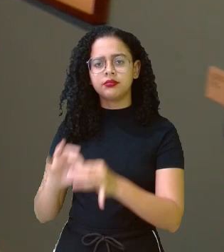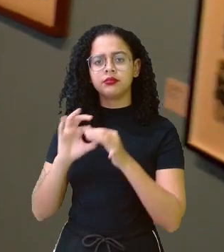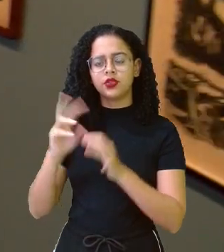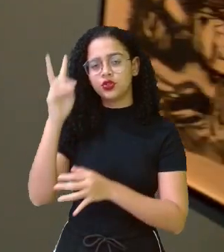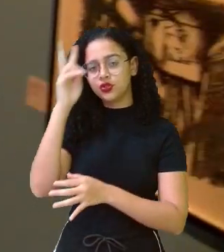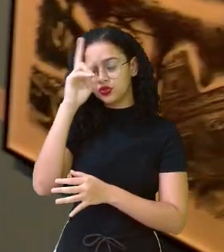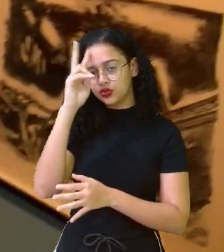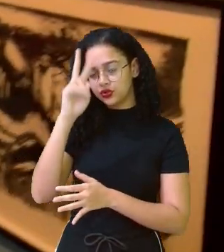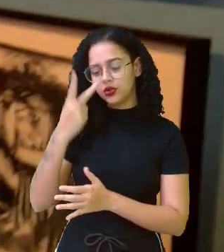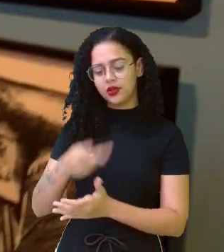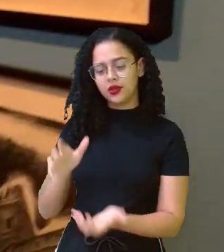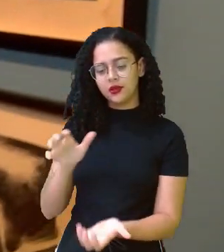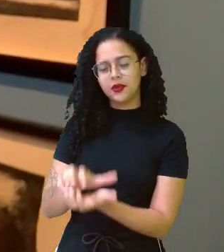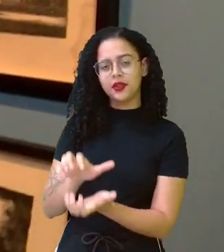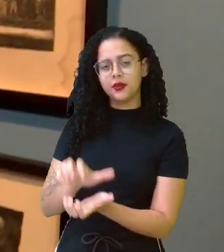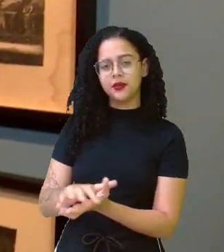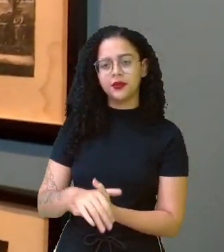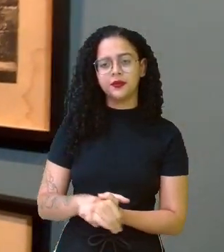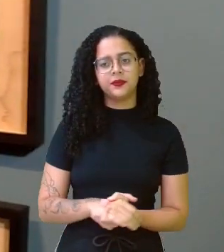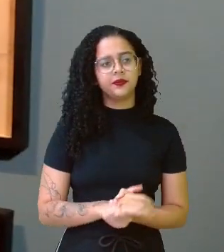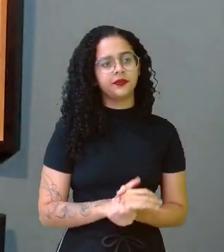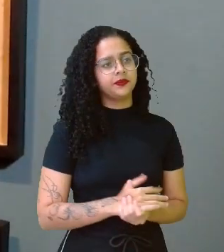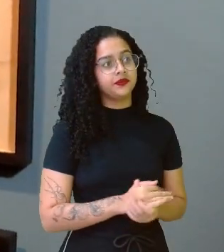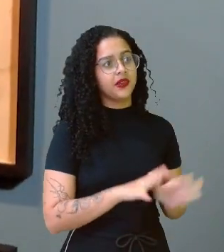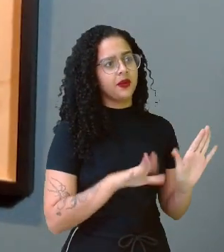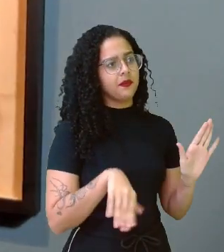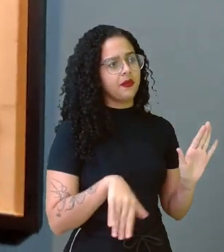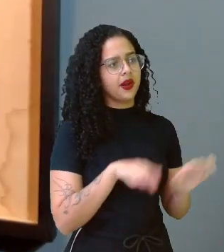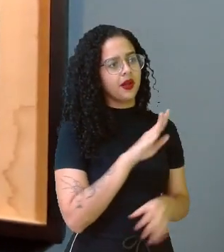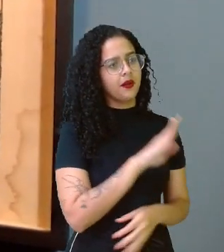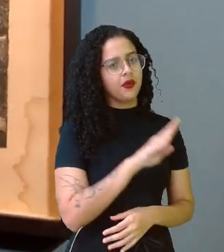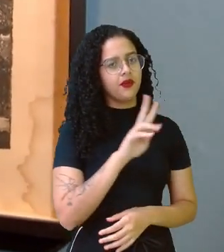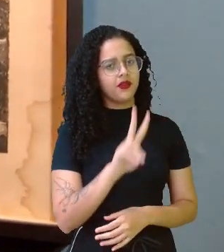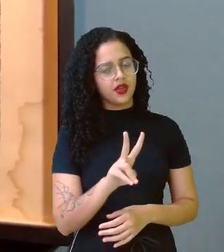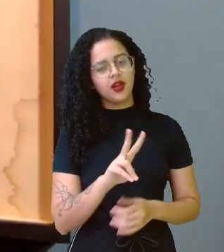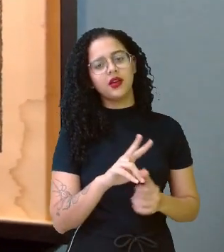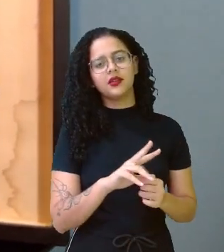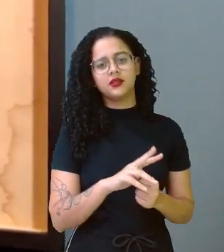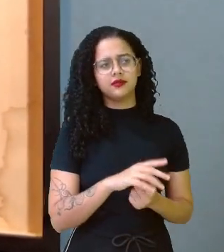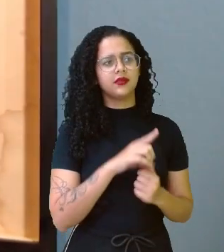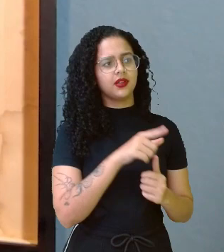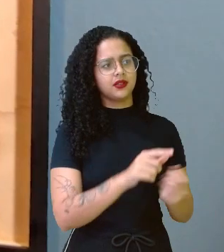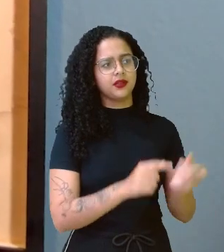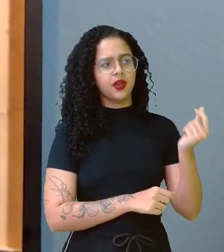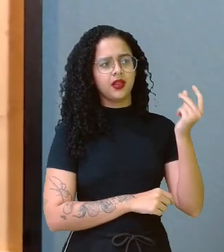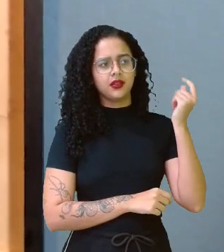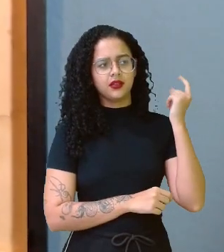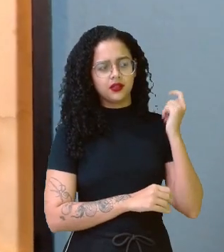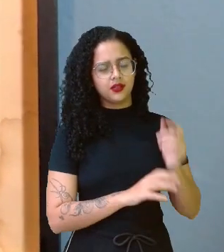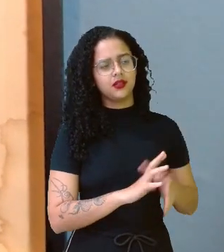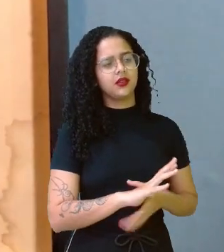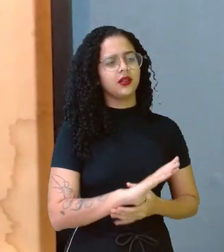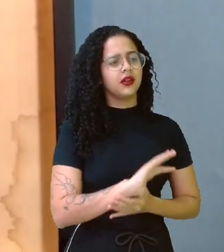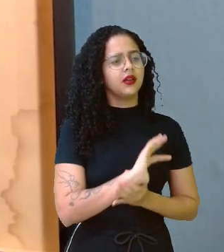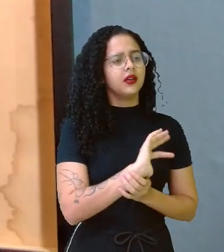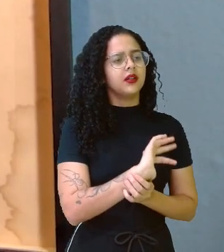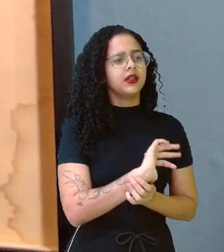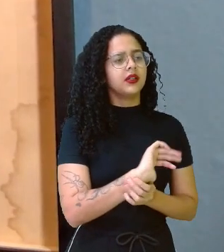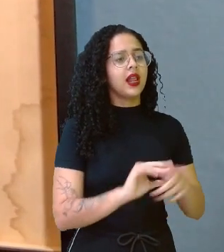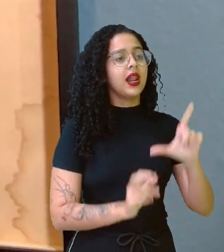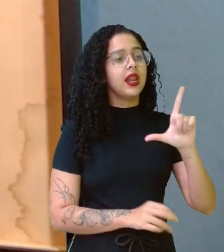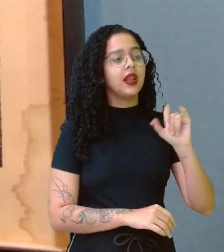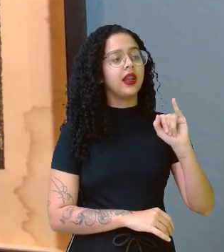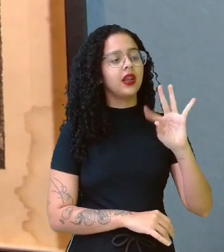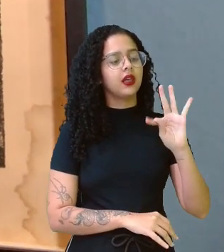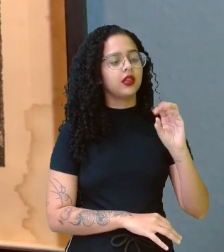Pernambuco. Não tem Olha aqui a praia de Boa Viagem, né? Essa é bem antiga, né? Sim. Isso é uma